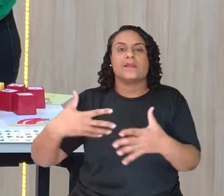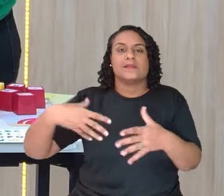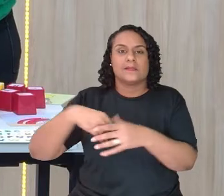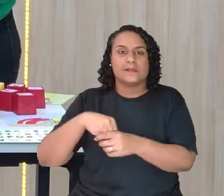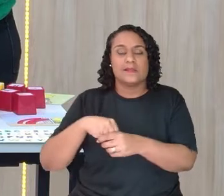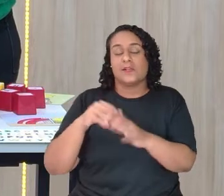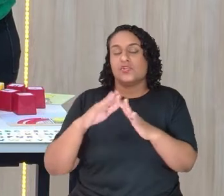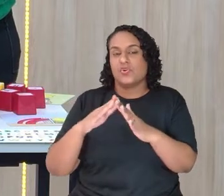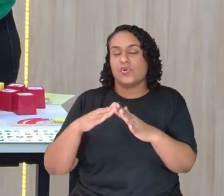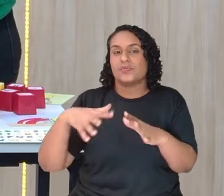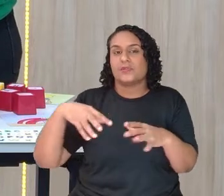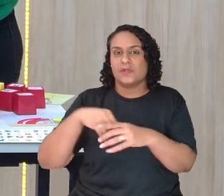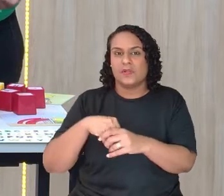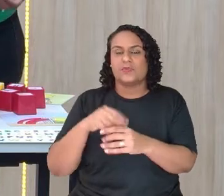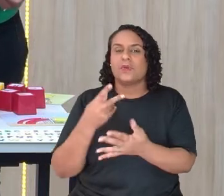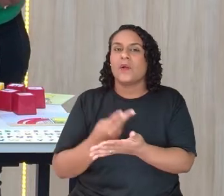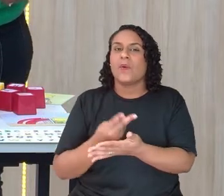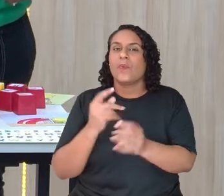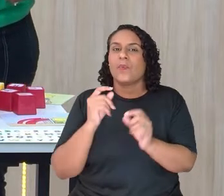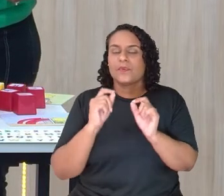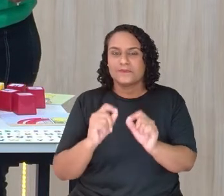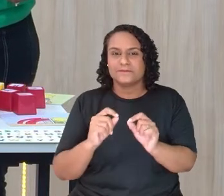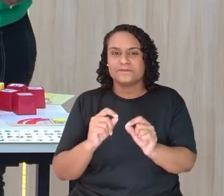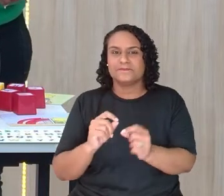adquirindo esses conhecimentos.